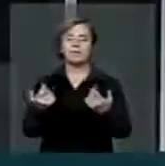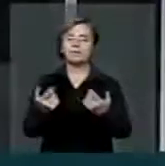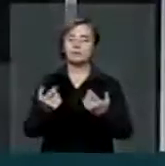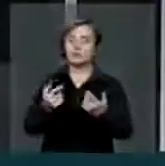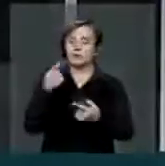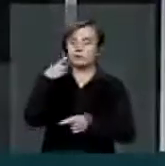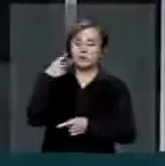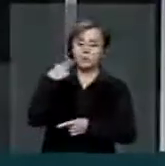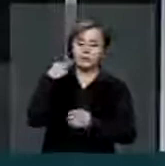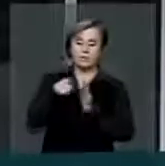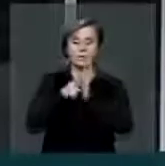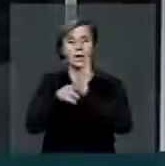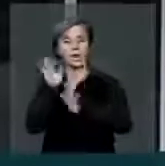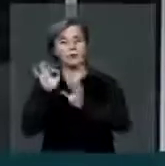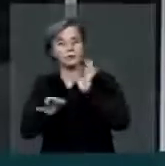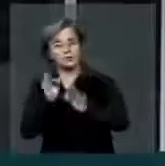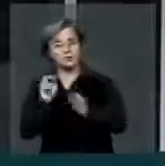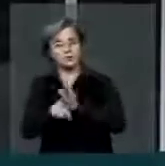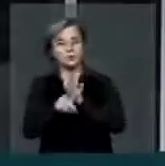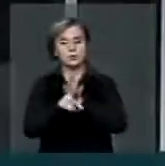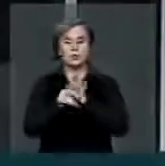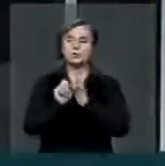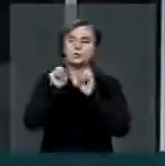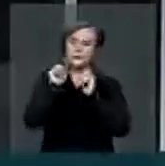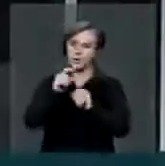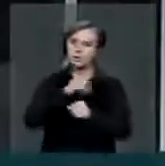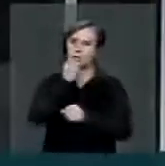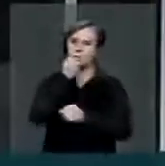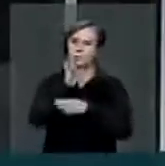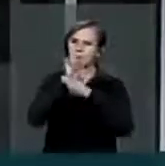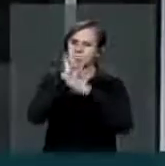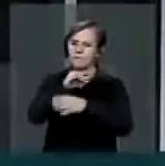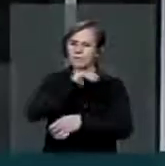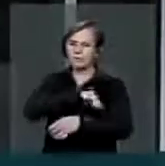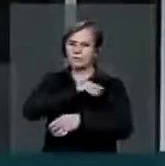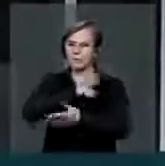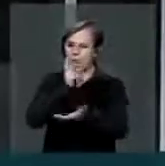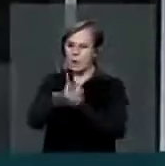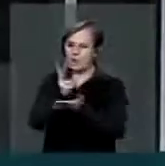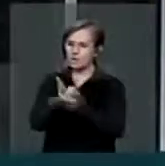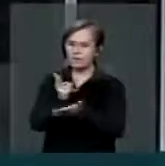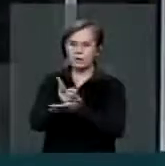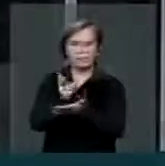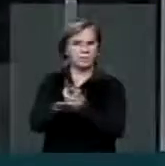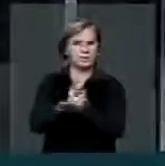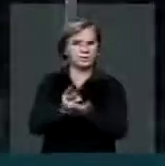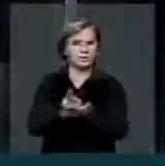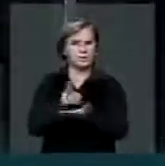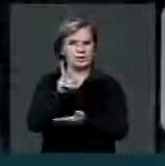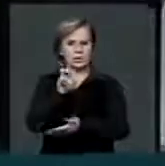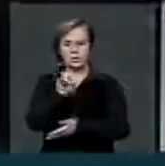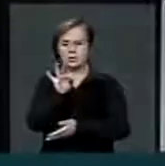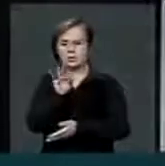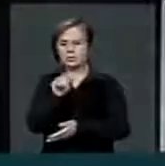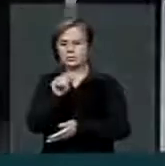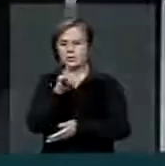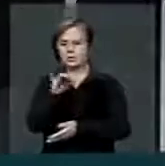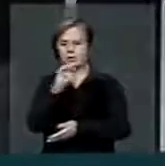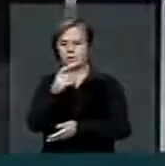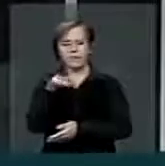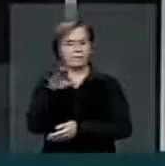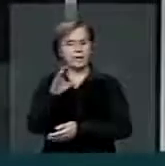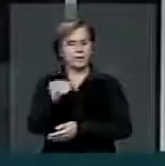promotor pode ter esse tipo de benefício? Eu fico pasmo, senhor presidente, quando eu vejo